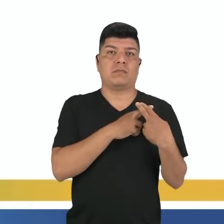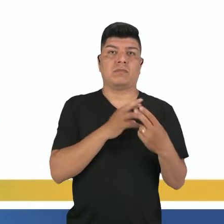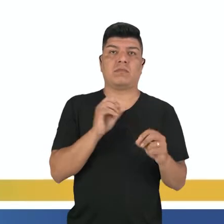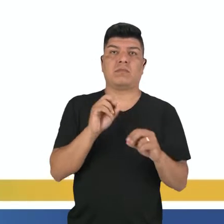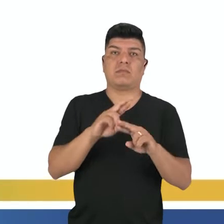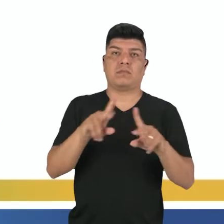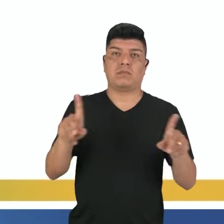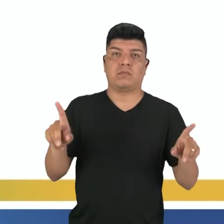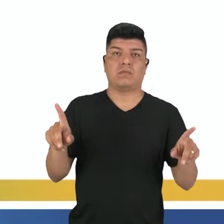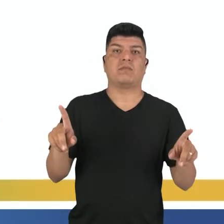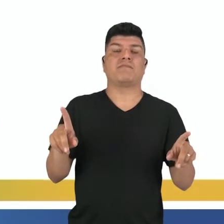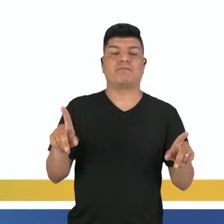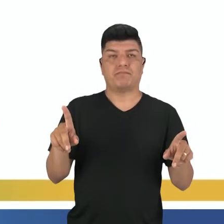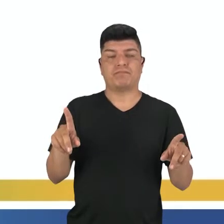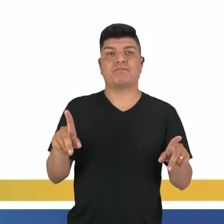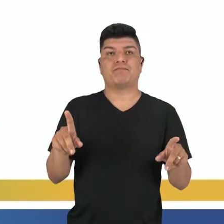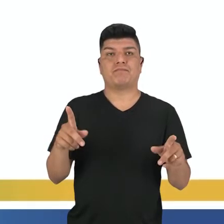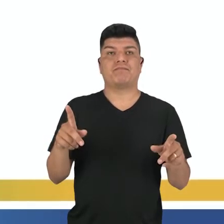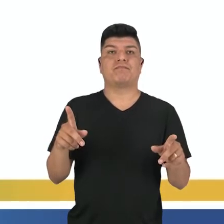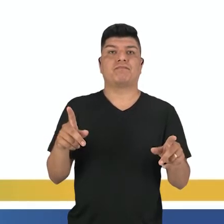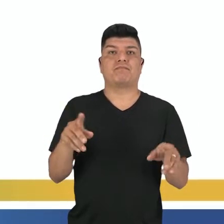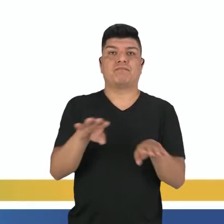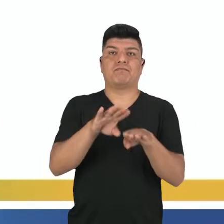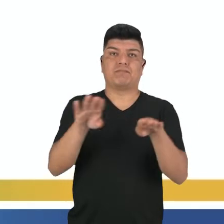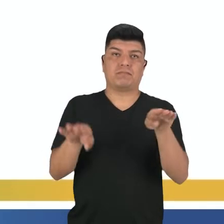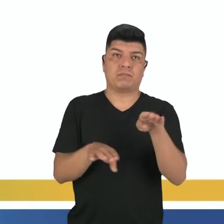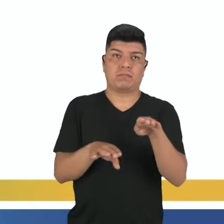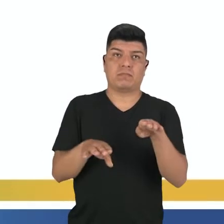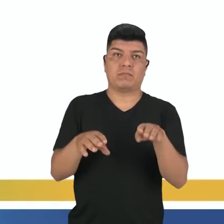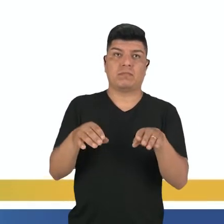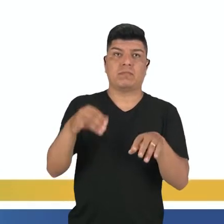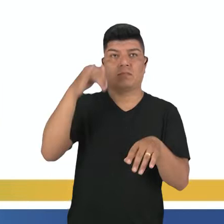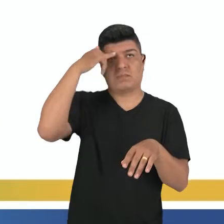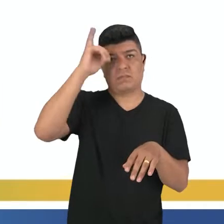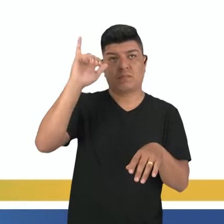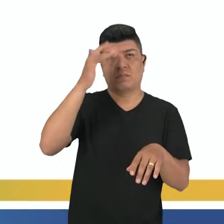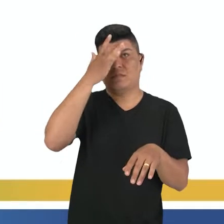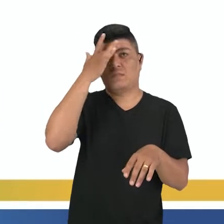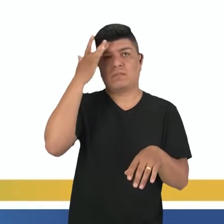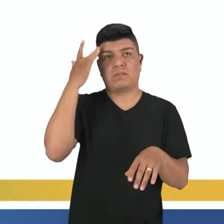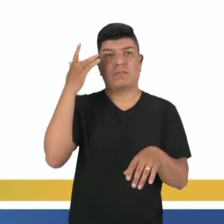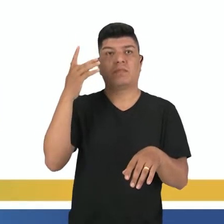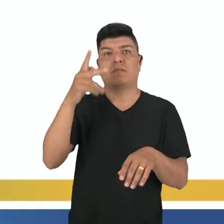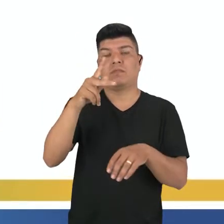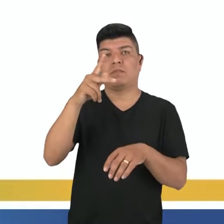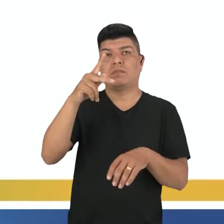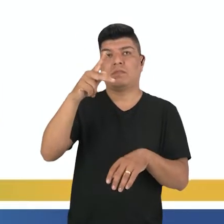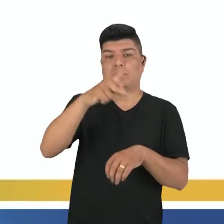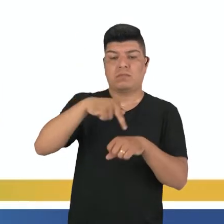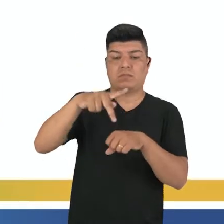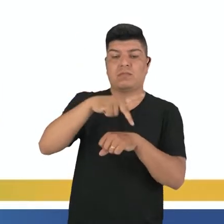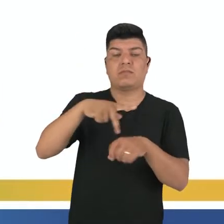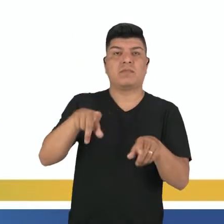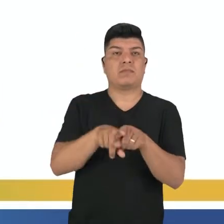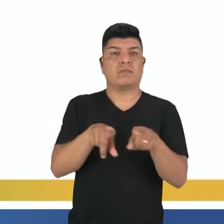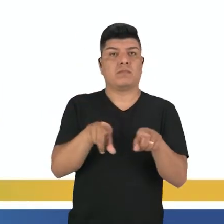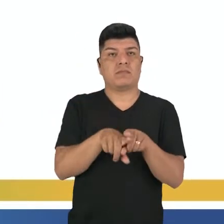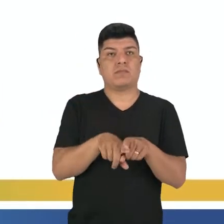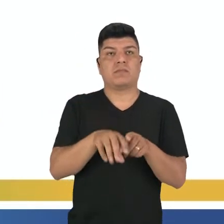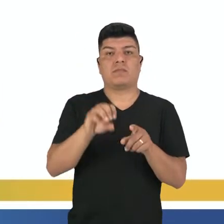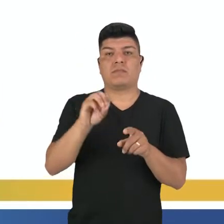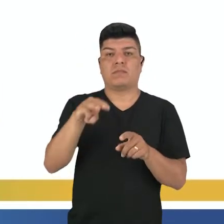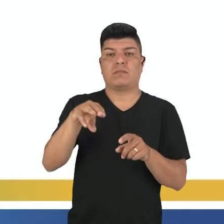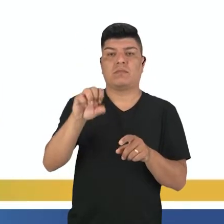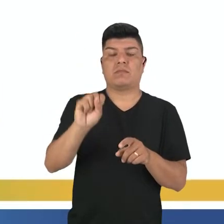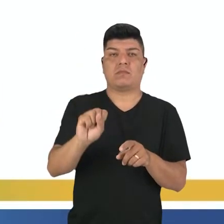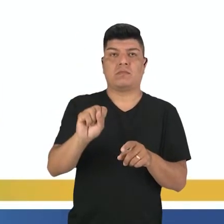por diferenças injustas e evitáveis entre pessoas e países, né? Quando a OMS